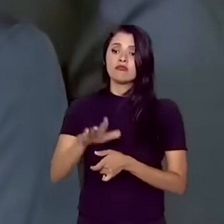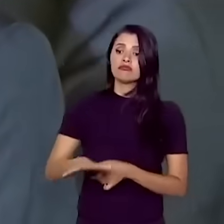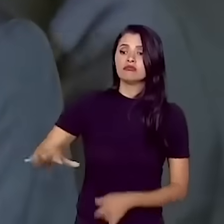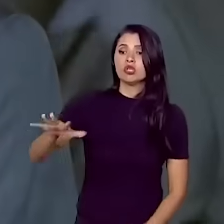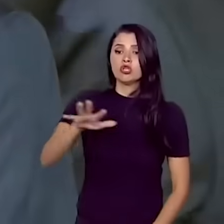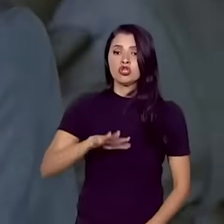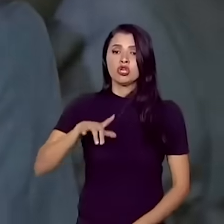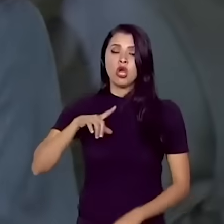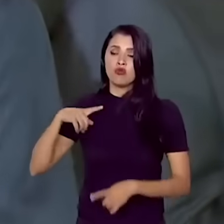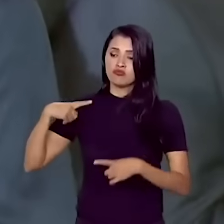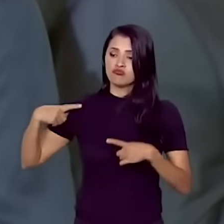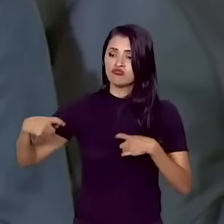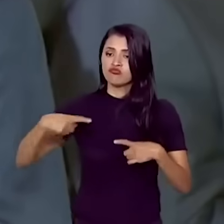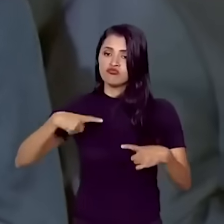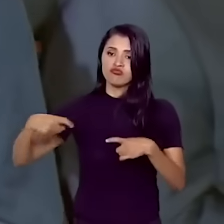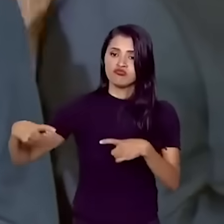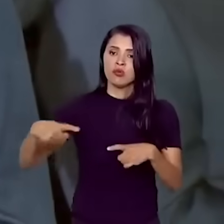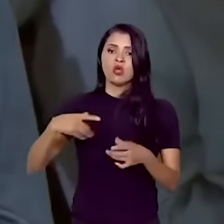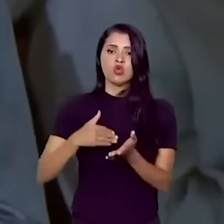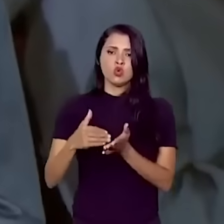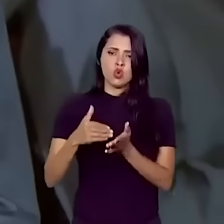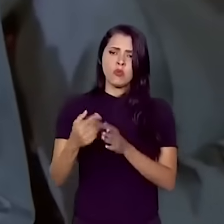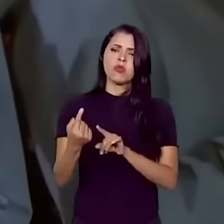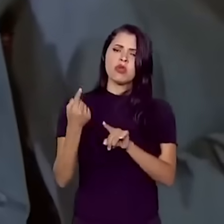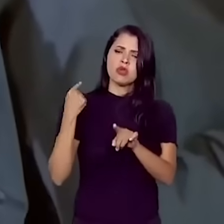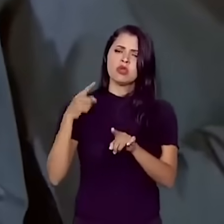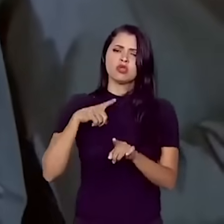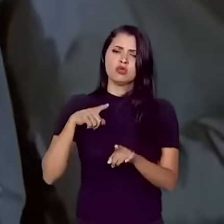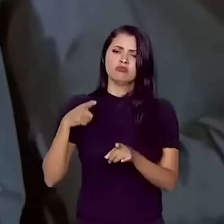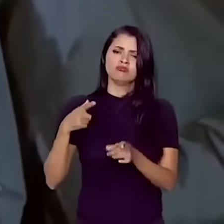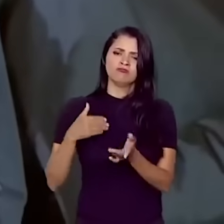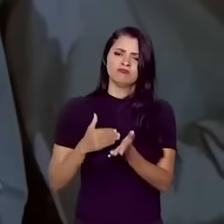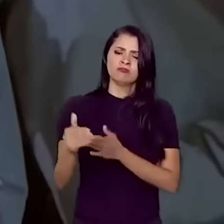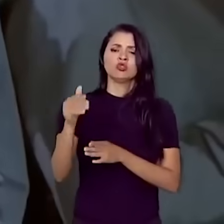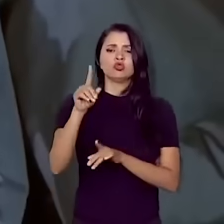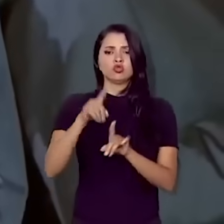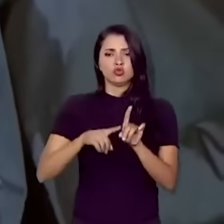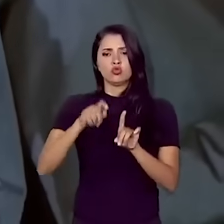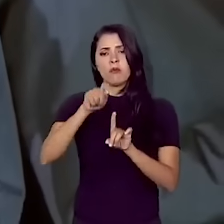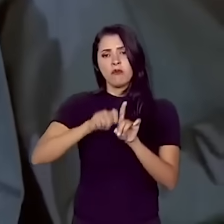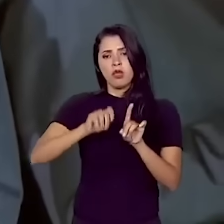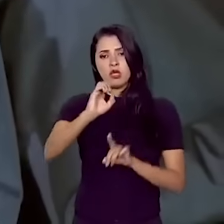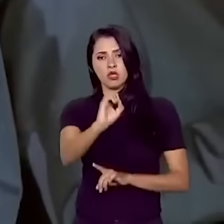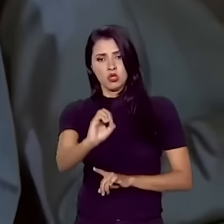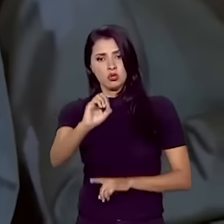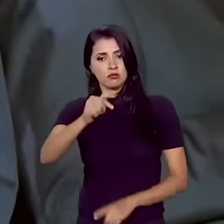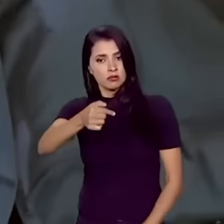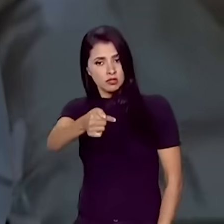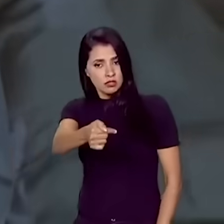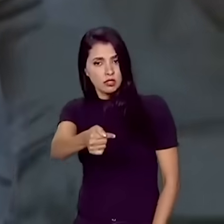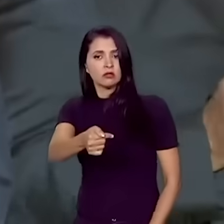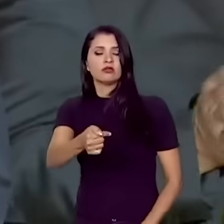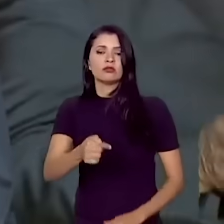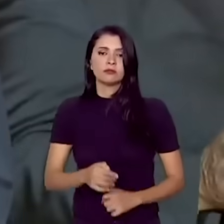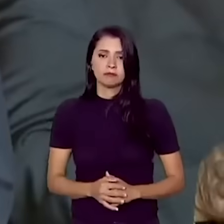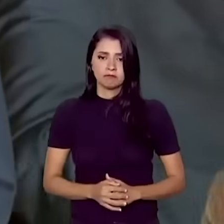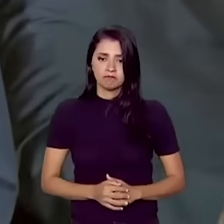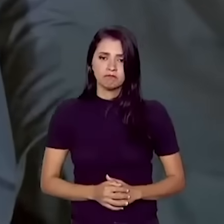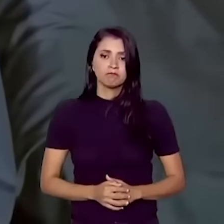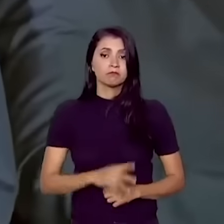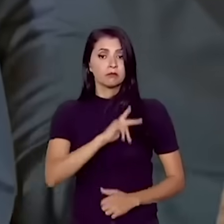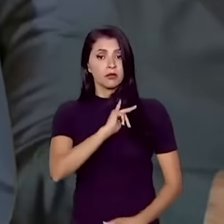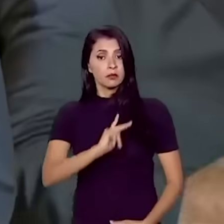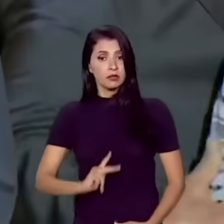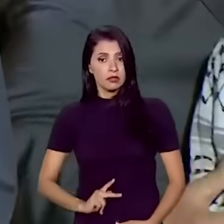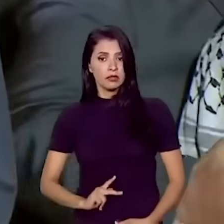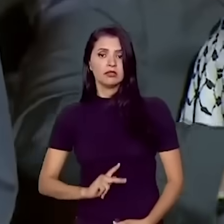região em conflito desde o início dos ataques do dia 7 de outubro. O